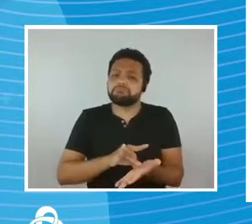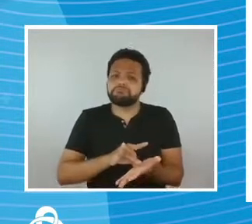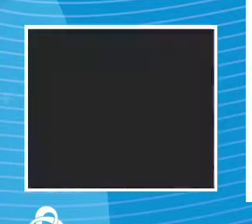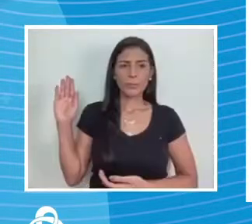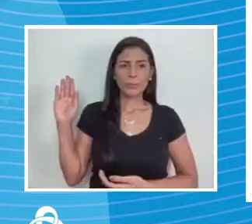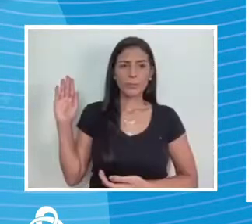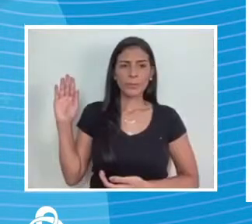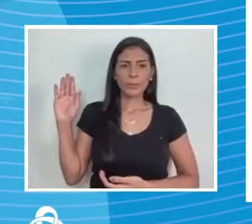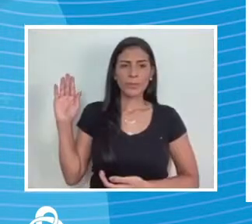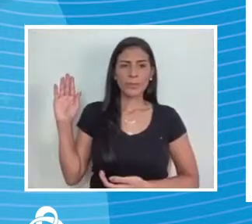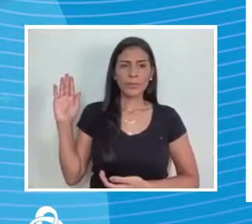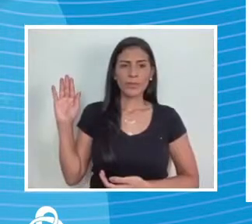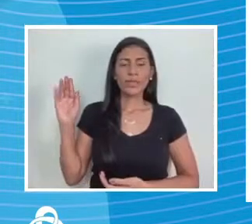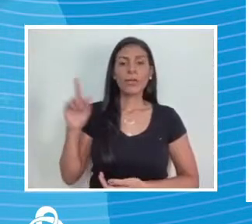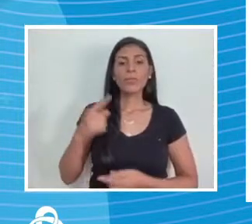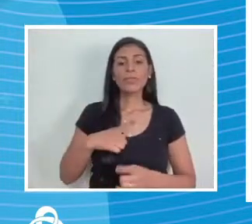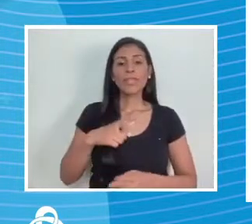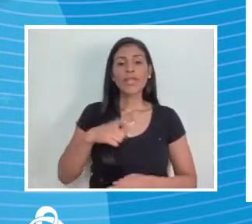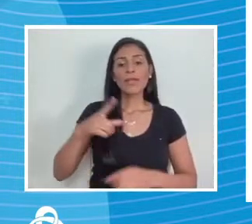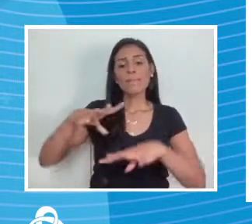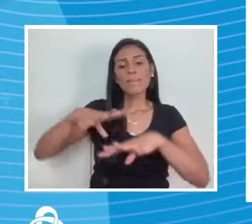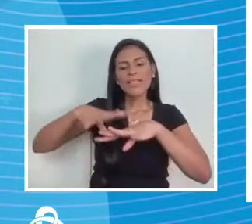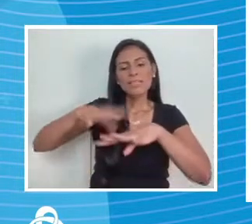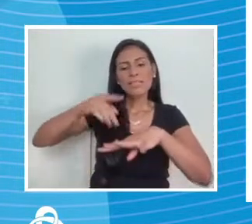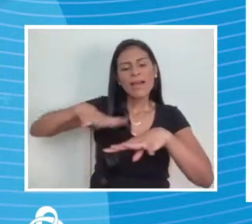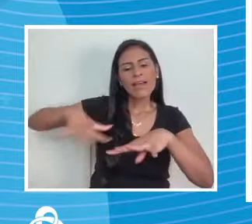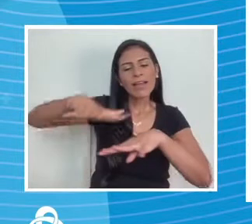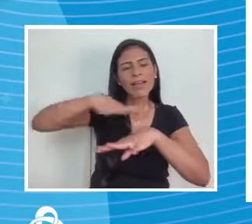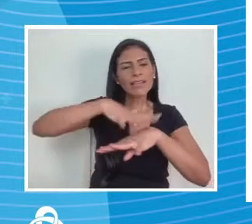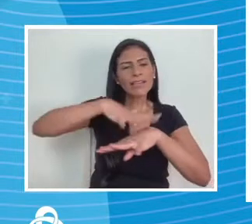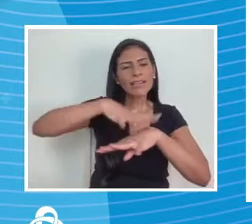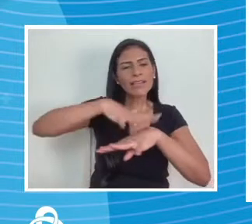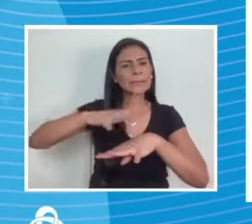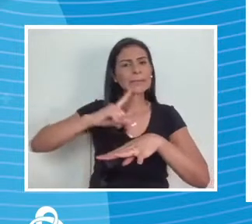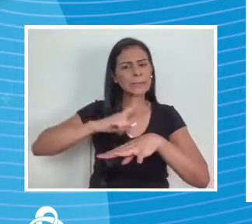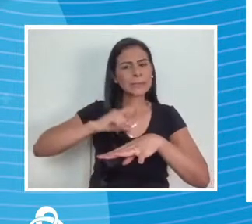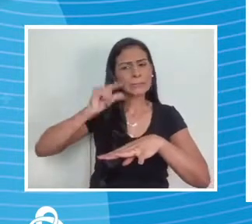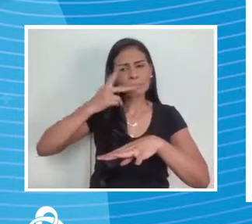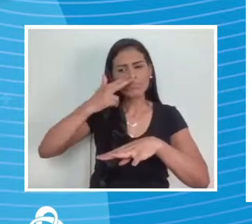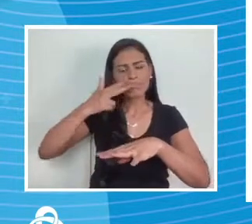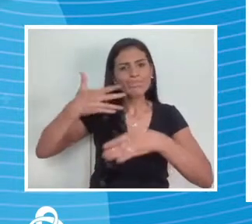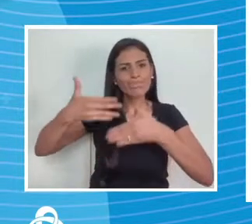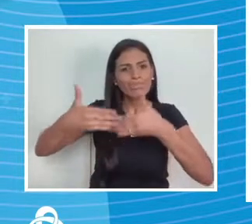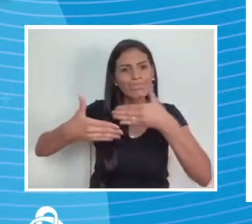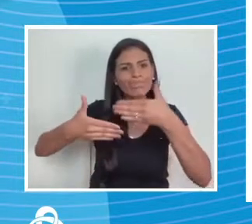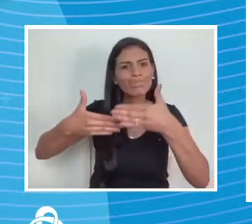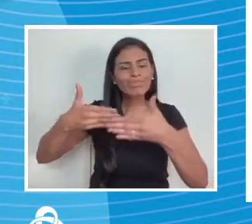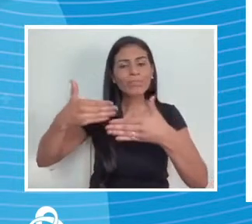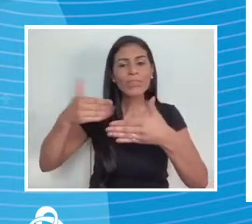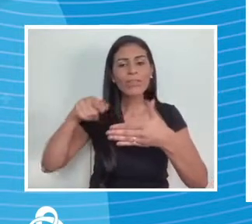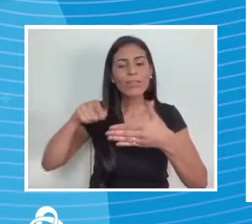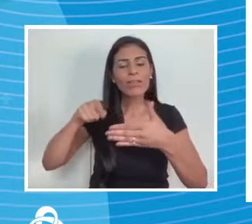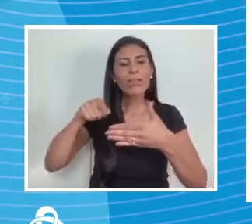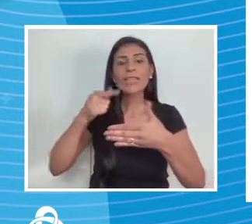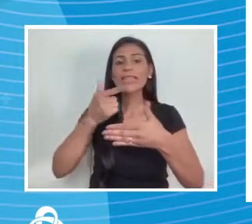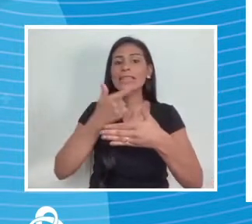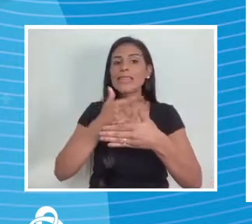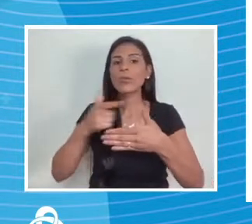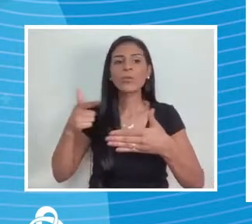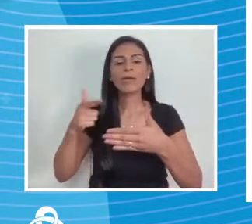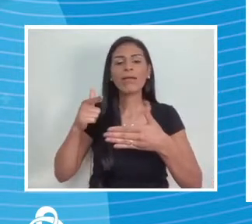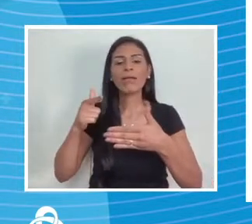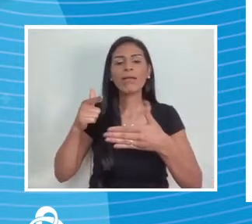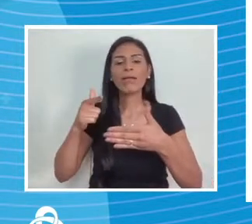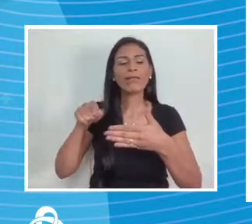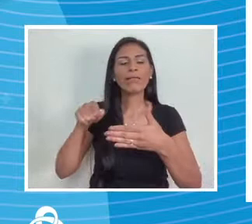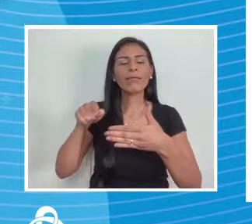matemática é um terreno árido, né, como está dito aqui, que é basicamente um lugar onde não há nenhum recurso à intuição, em